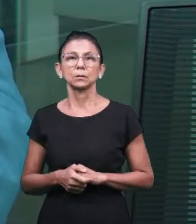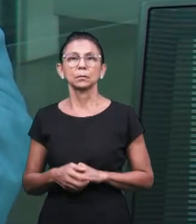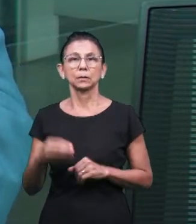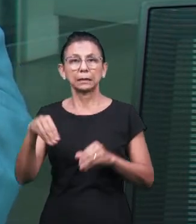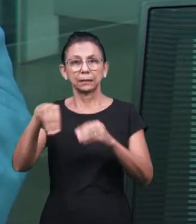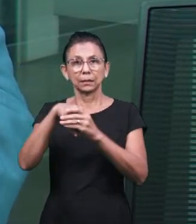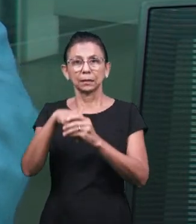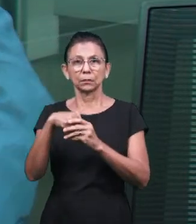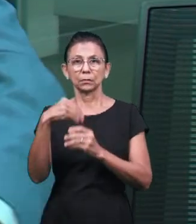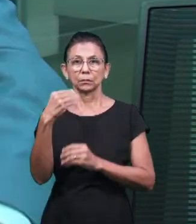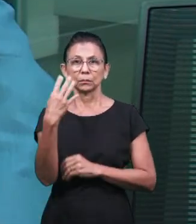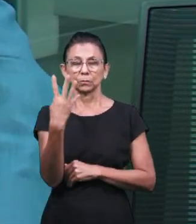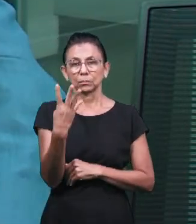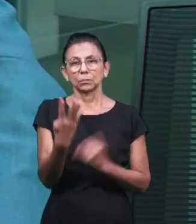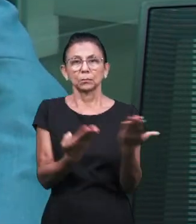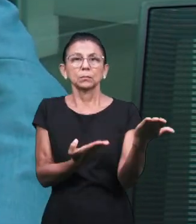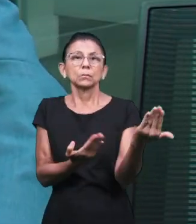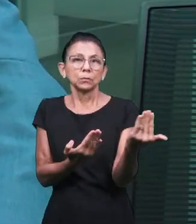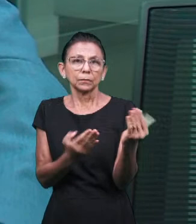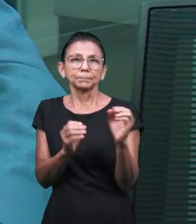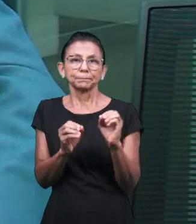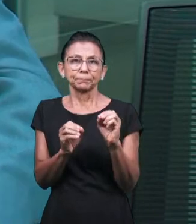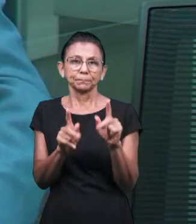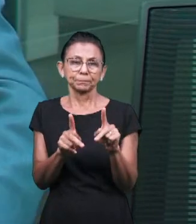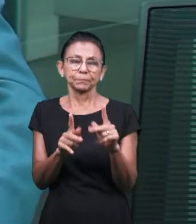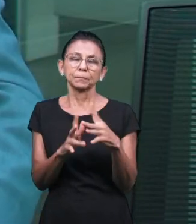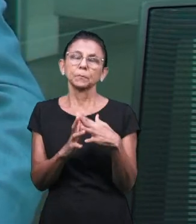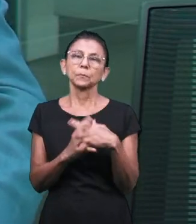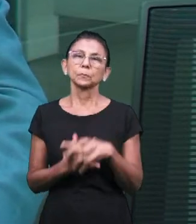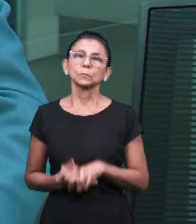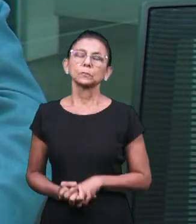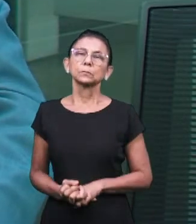jovens. Tá.